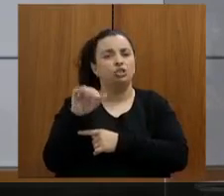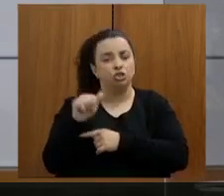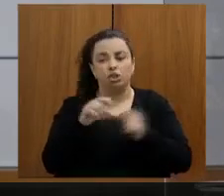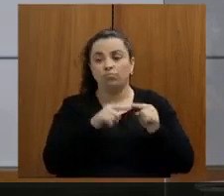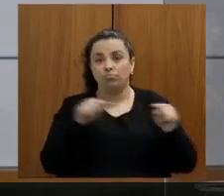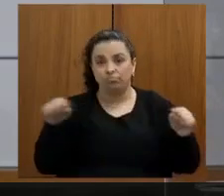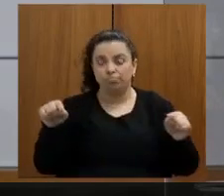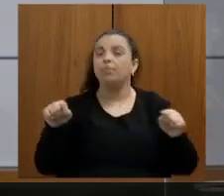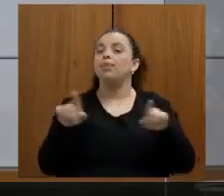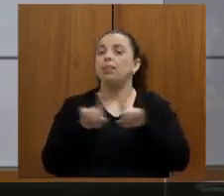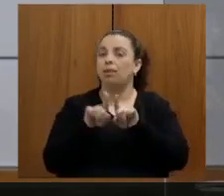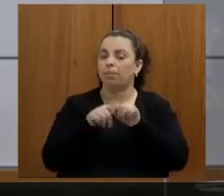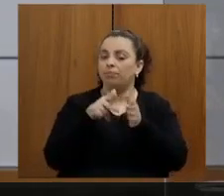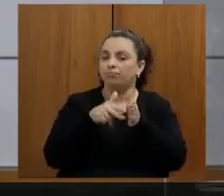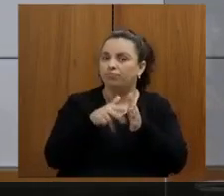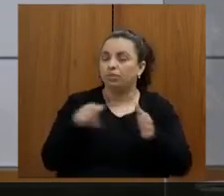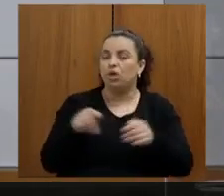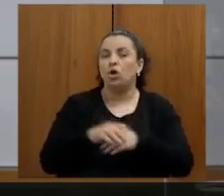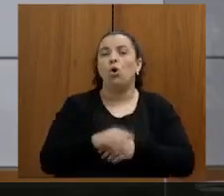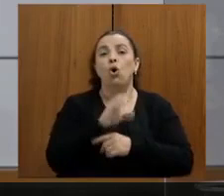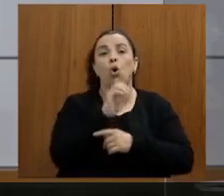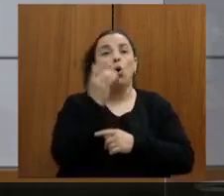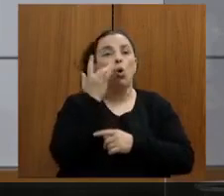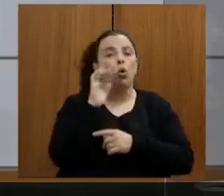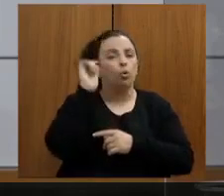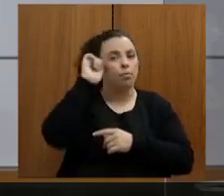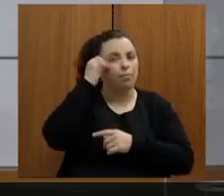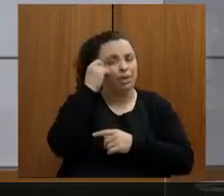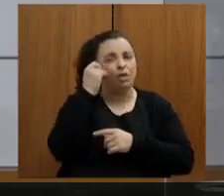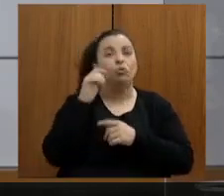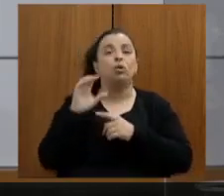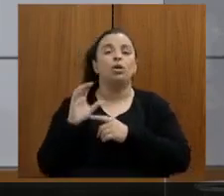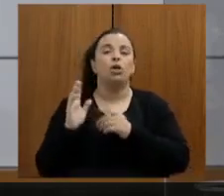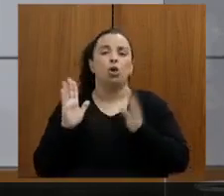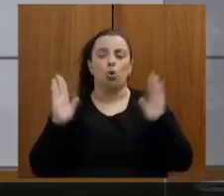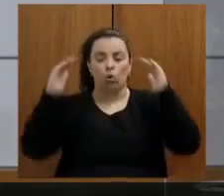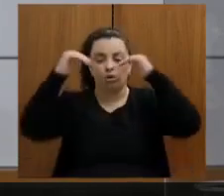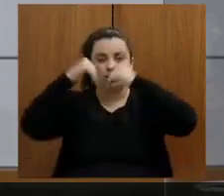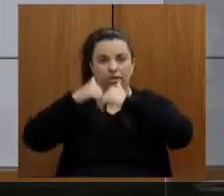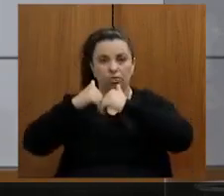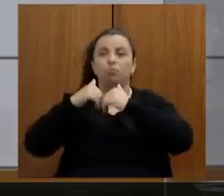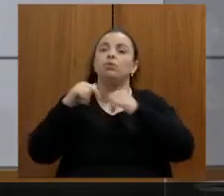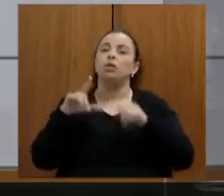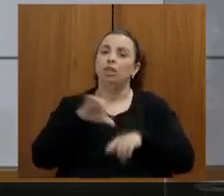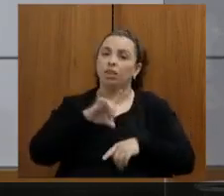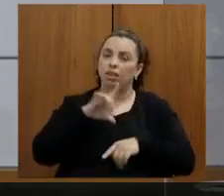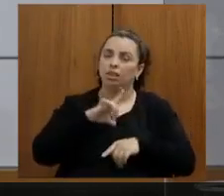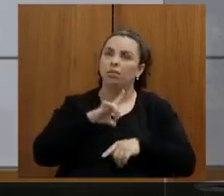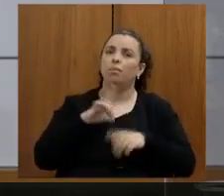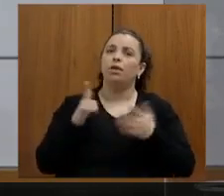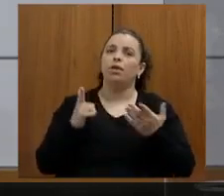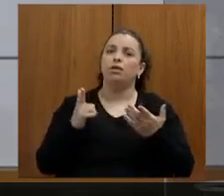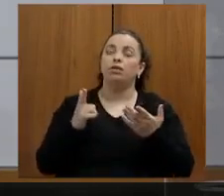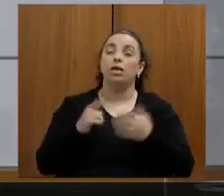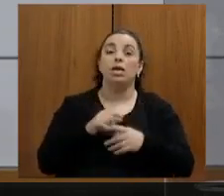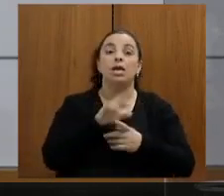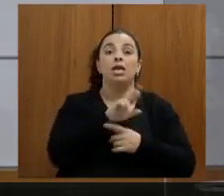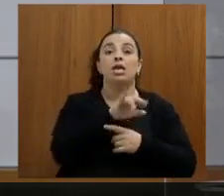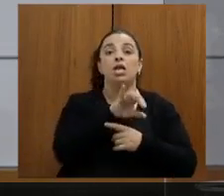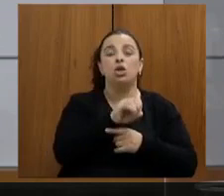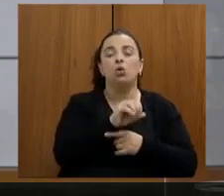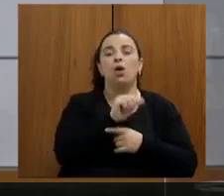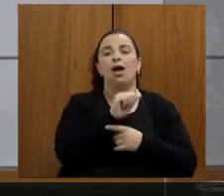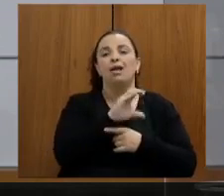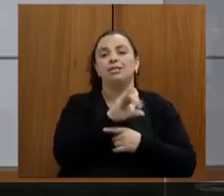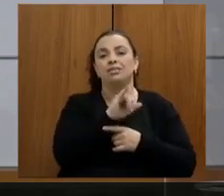Conceição do Mato Dentro ferro e produtos siderúrgicos 213 quilômetros Rio Acima